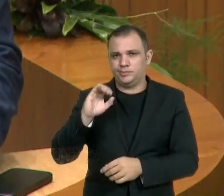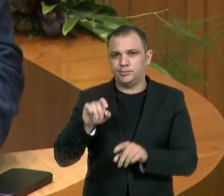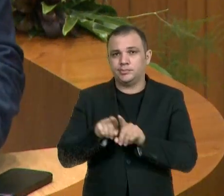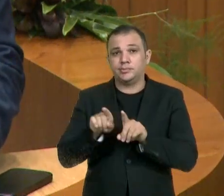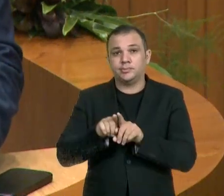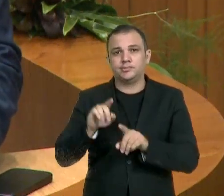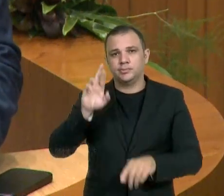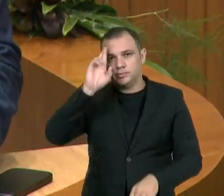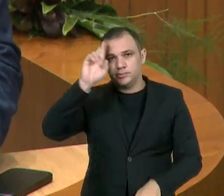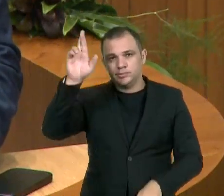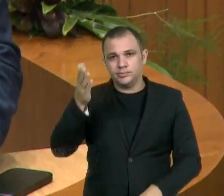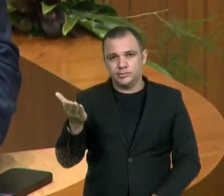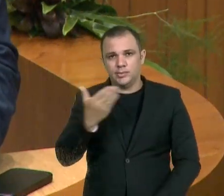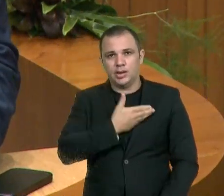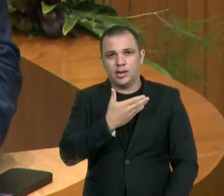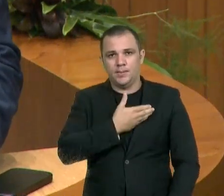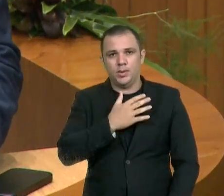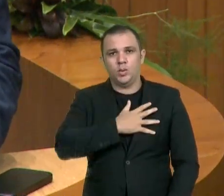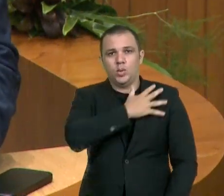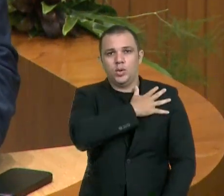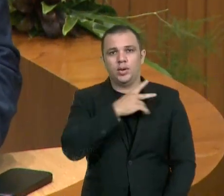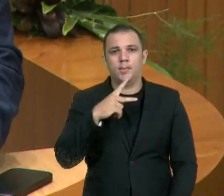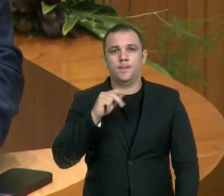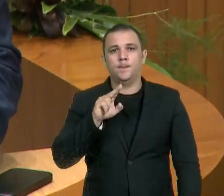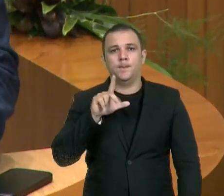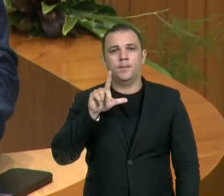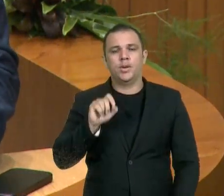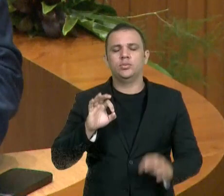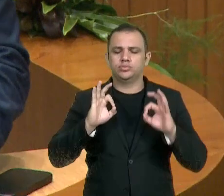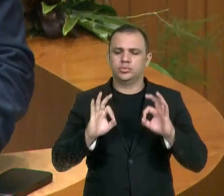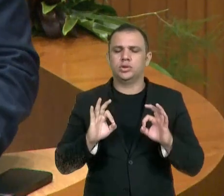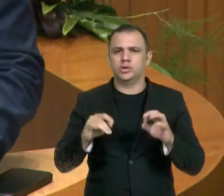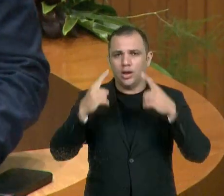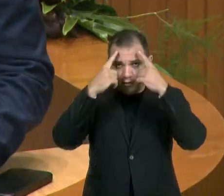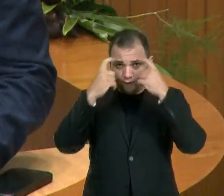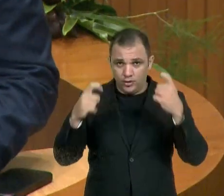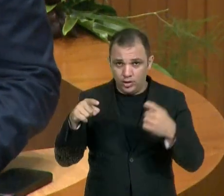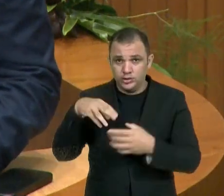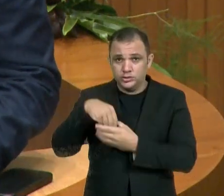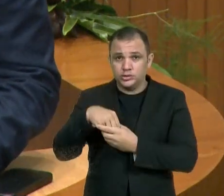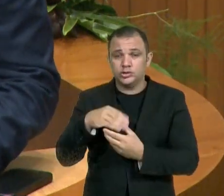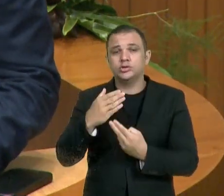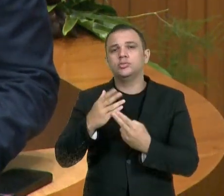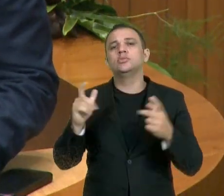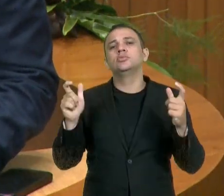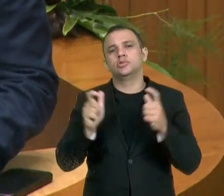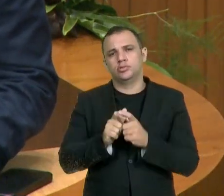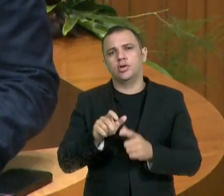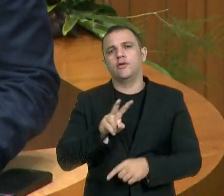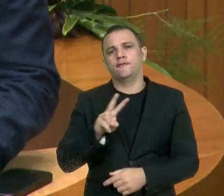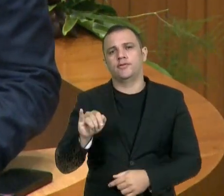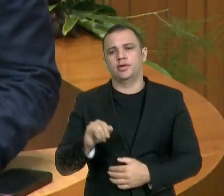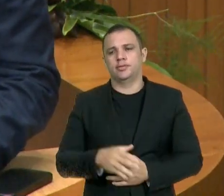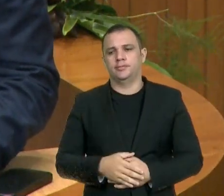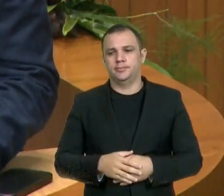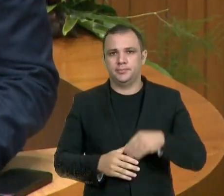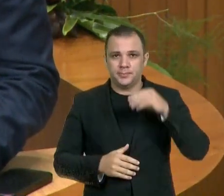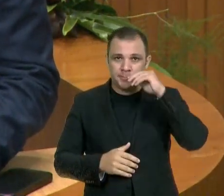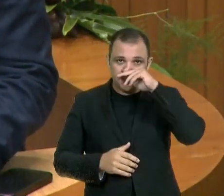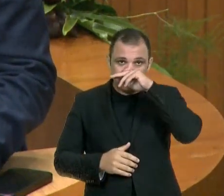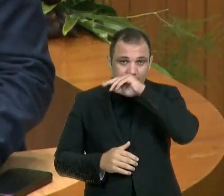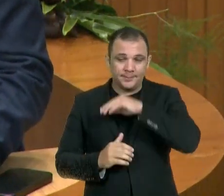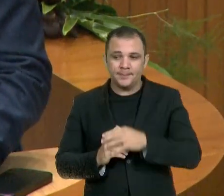Paulo, eu tenho certeza que a violência irá diminuir em nossa cidade. também me propus a